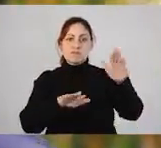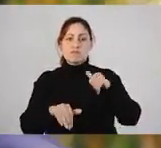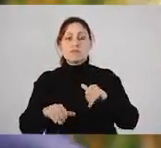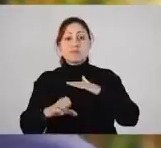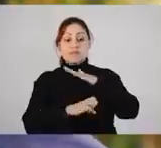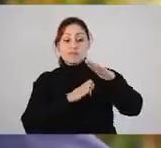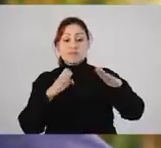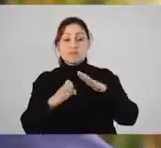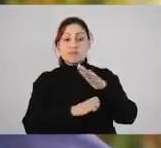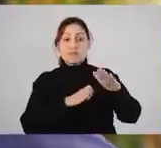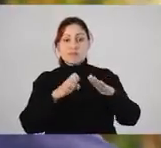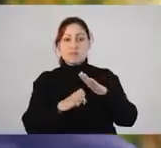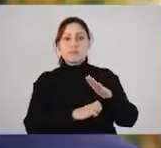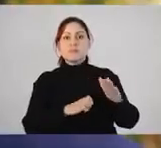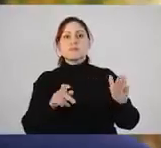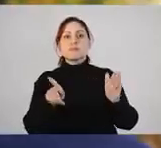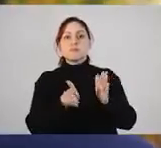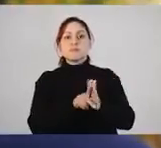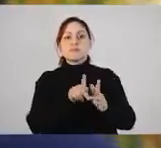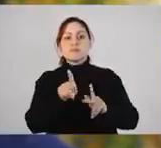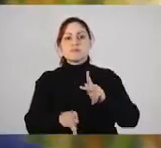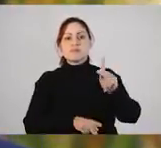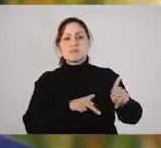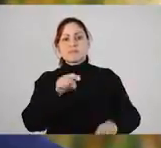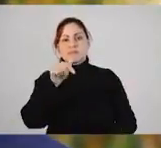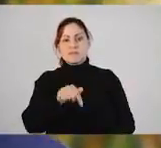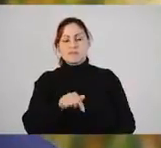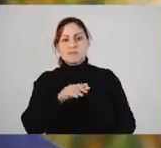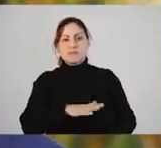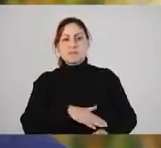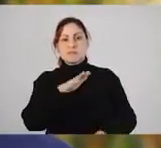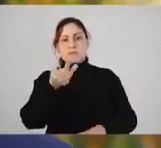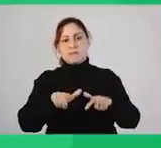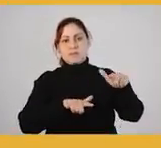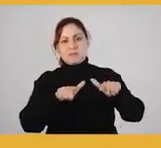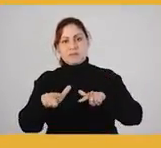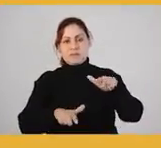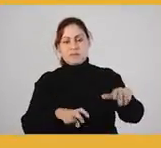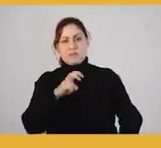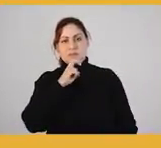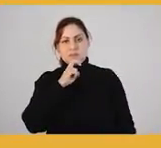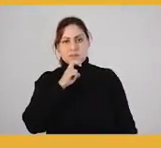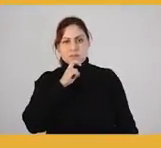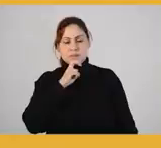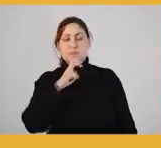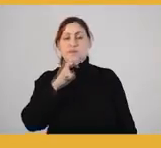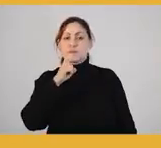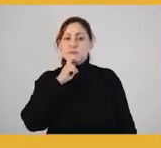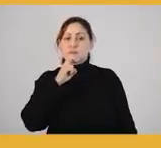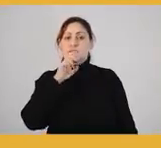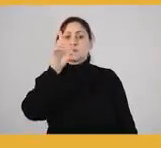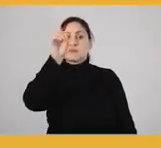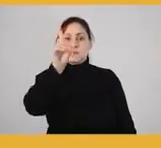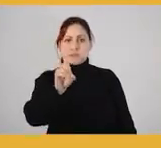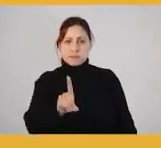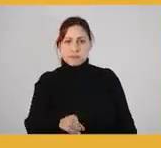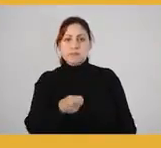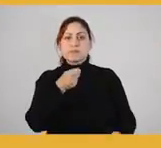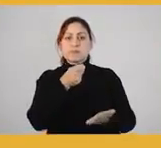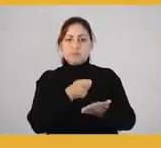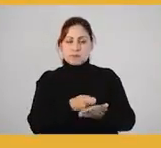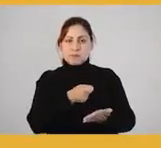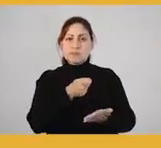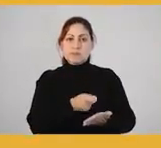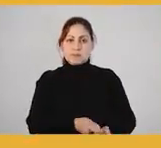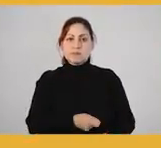empresários e empreendedores de Sorocaba, para gerar empregos na nossa cidade. A Sorocaba dos Direitos vai garantir